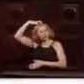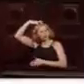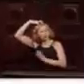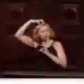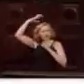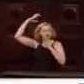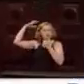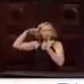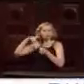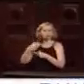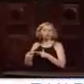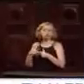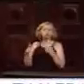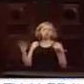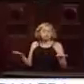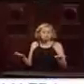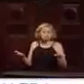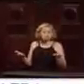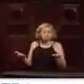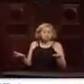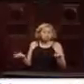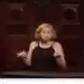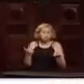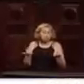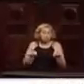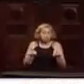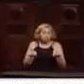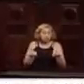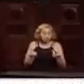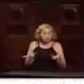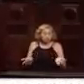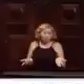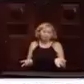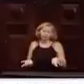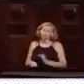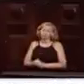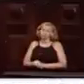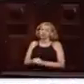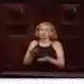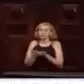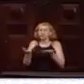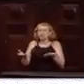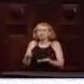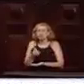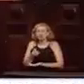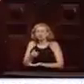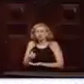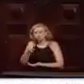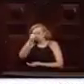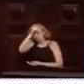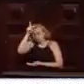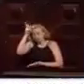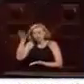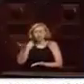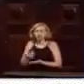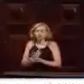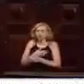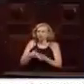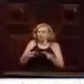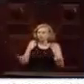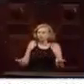um duplo problema. Tanto na questão do superfaturamento, da perda do dinheiro público, como na tomada de